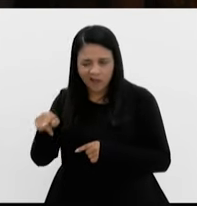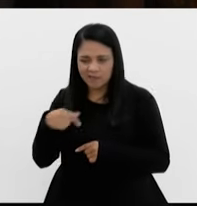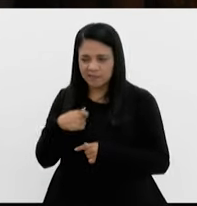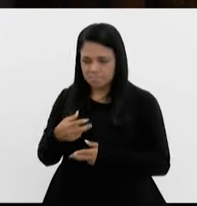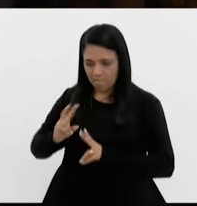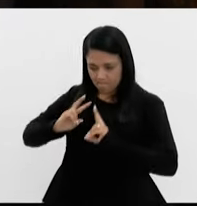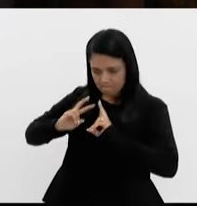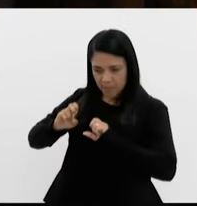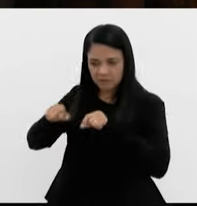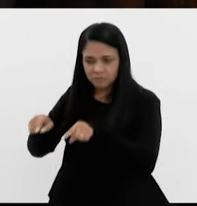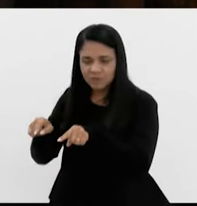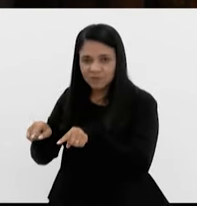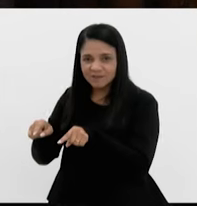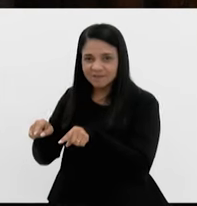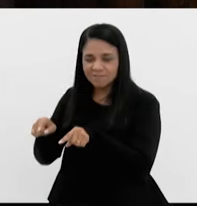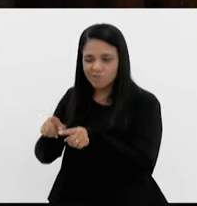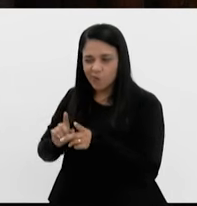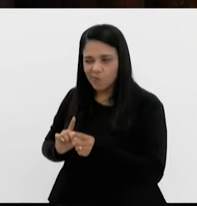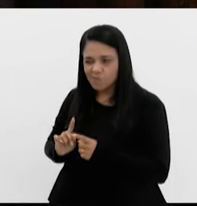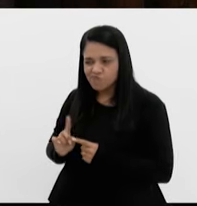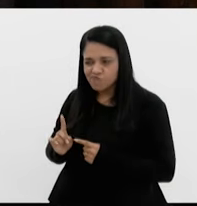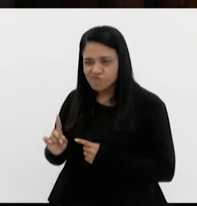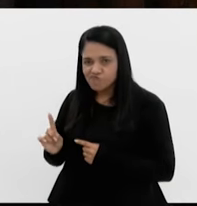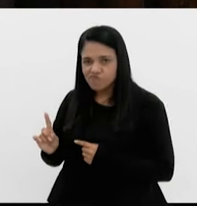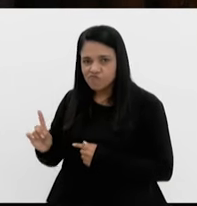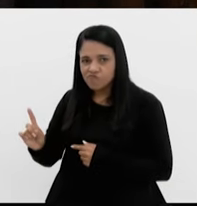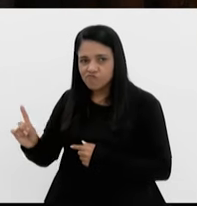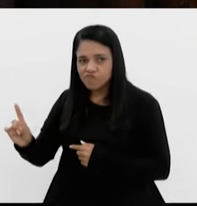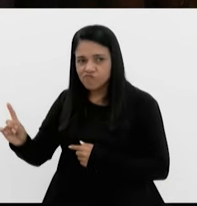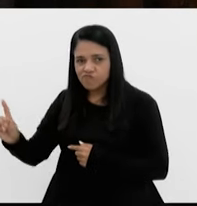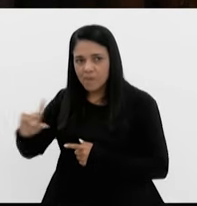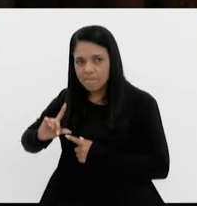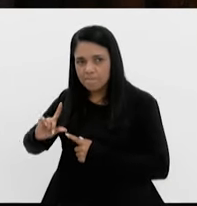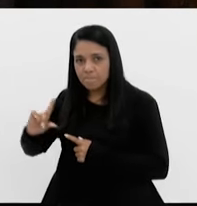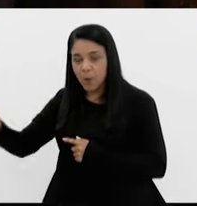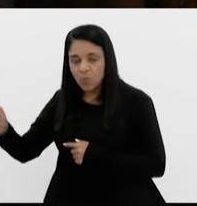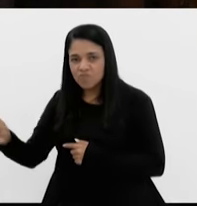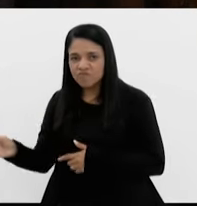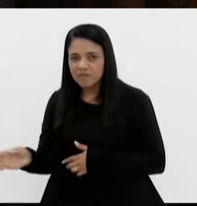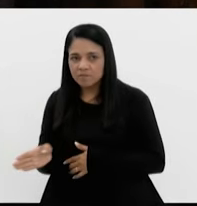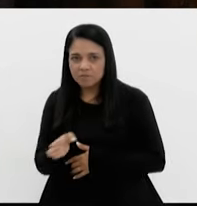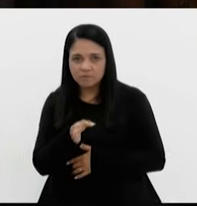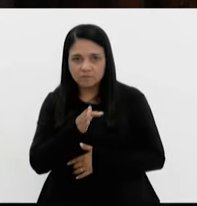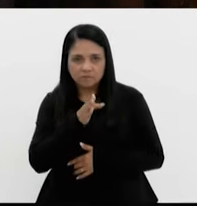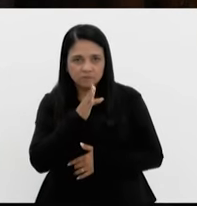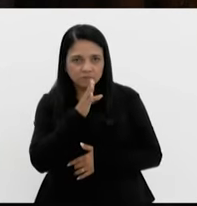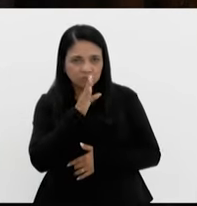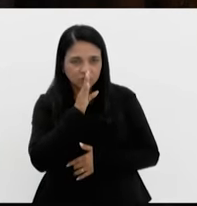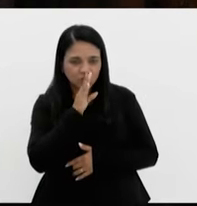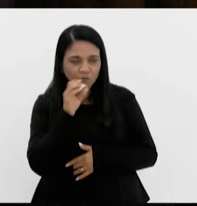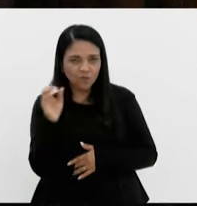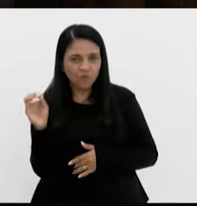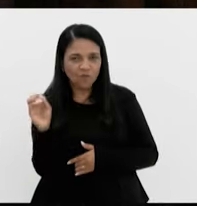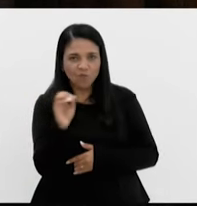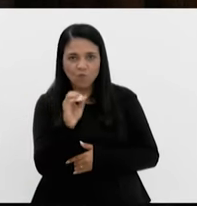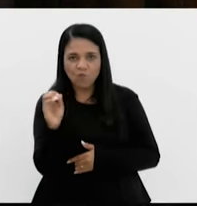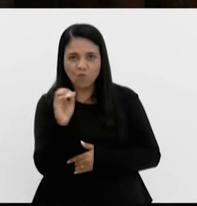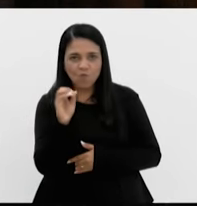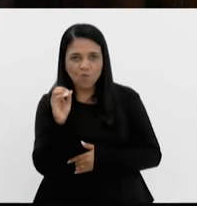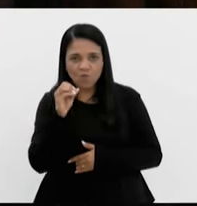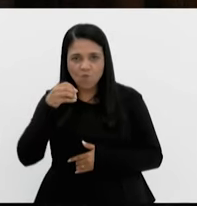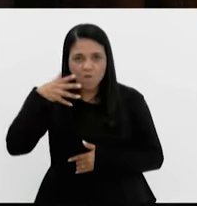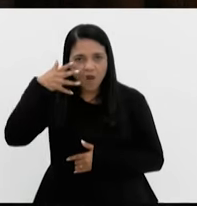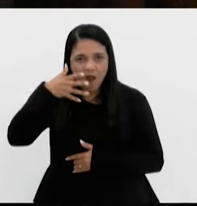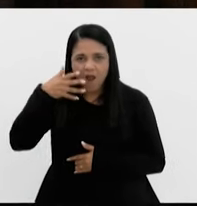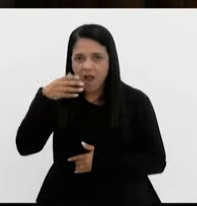dele e foi embora de fininho e não falou um ai do que do escárnio que tá acontecendo na cidade de